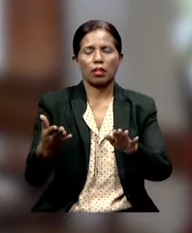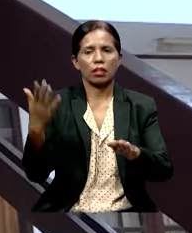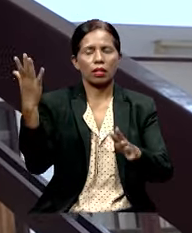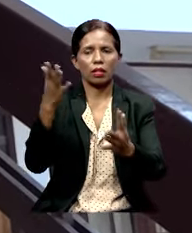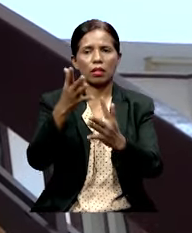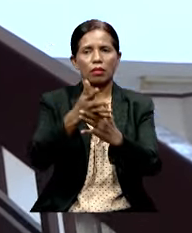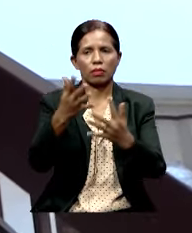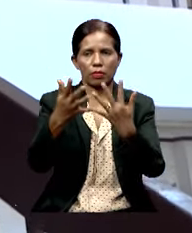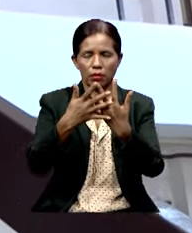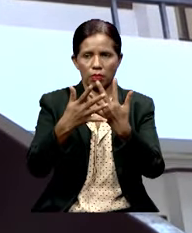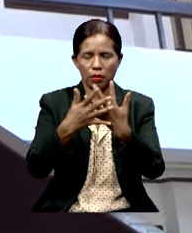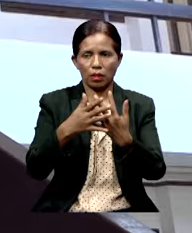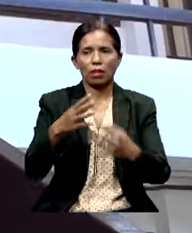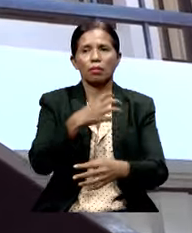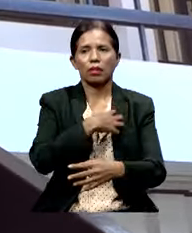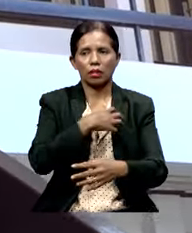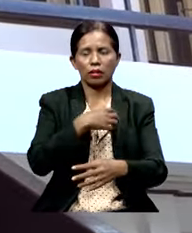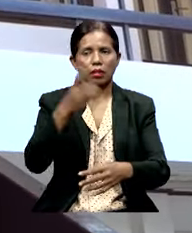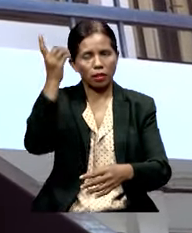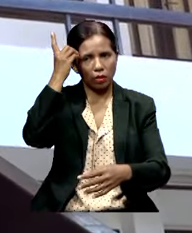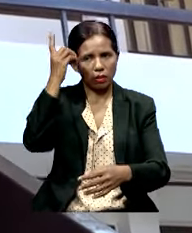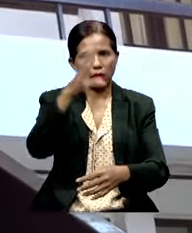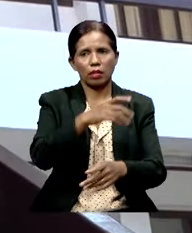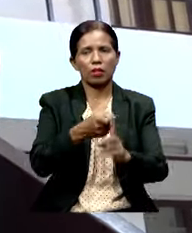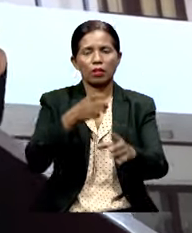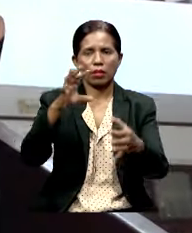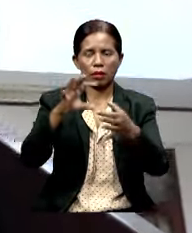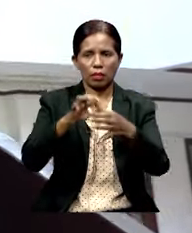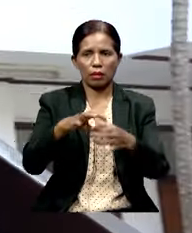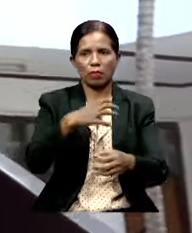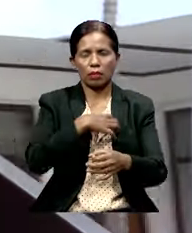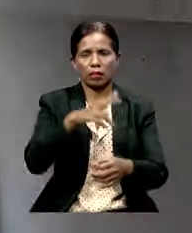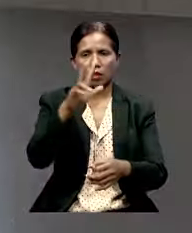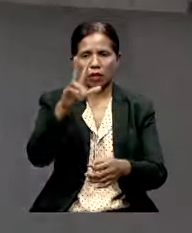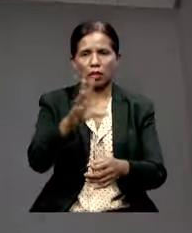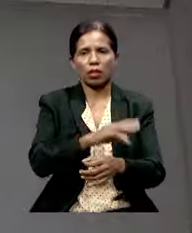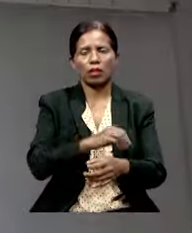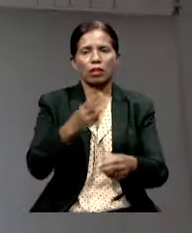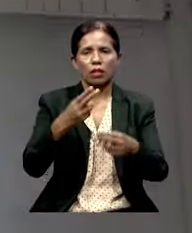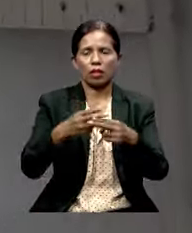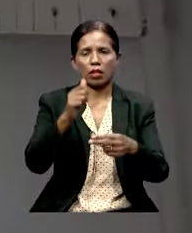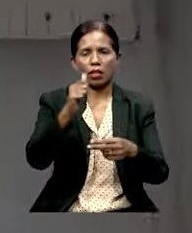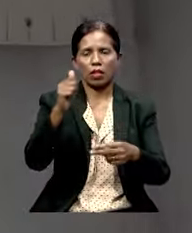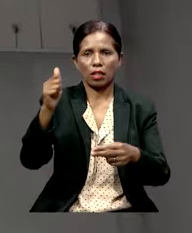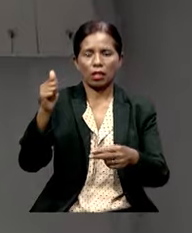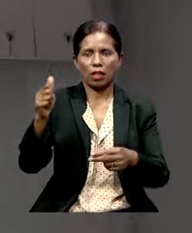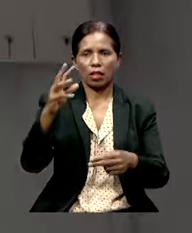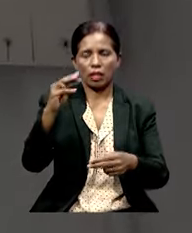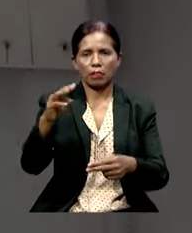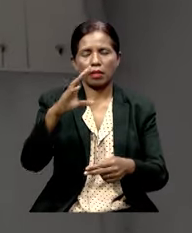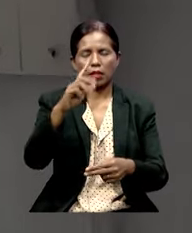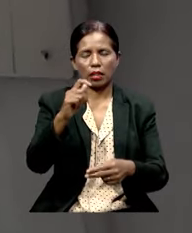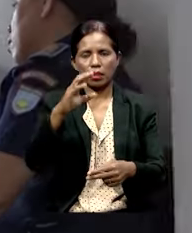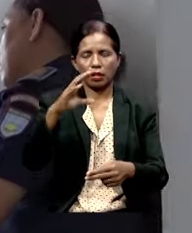comando penitele município Dili, nebe desconfia envolve Rússia membro penitele na entolo, ho inicial AAM TCP